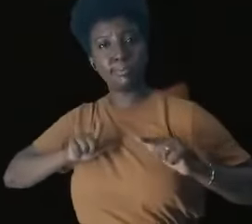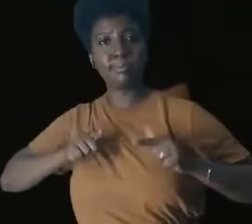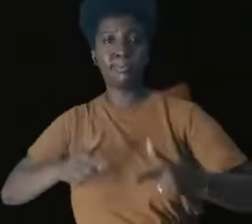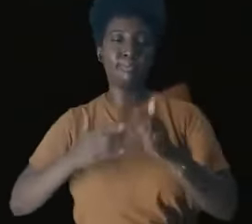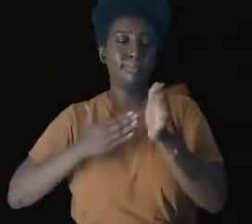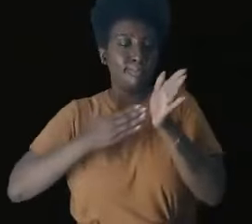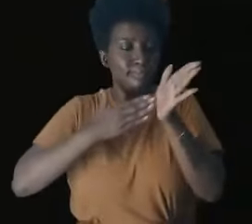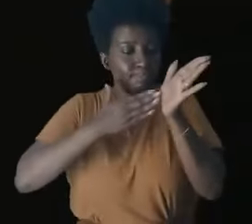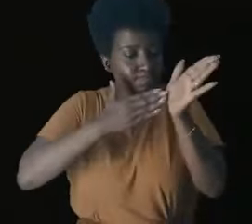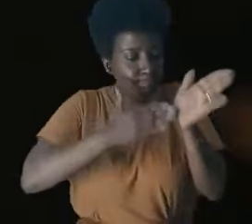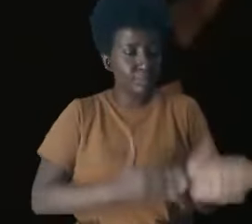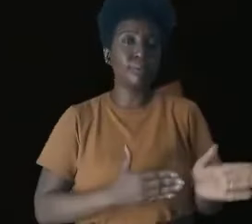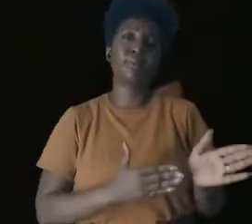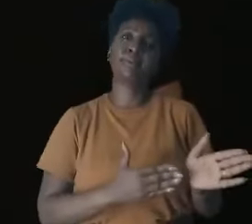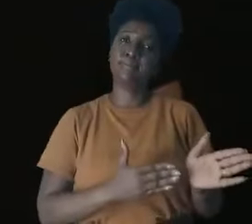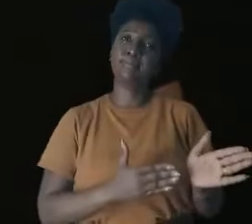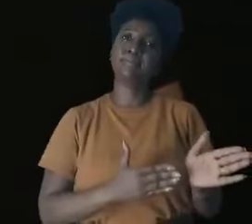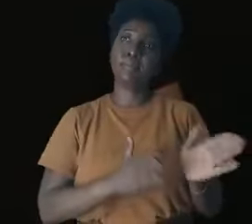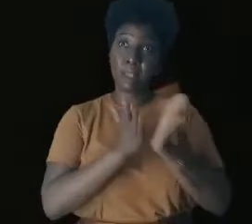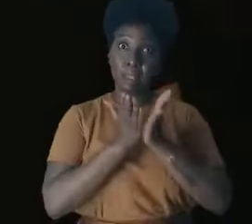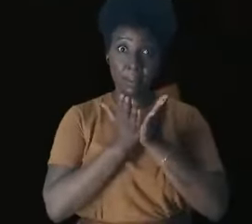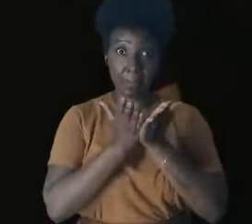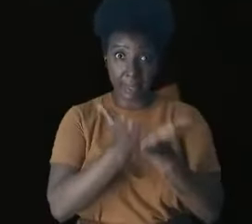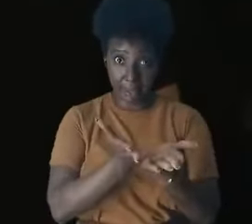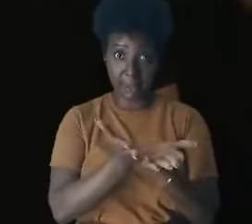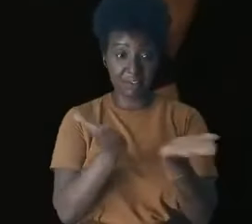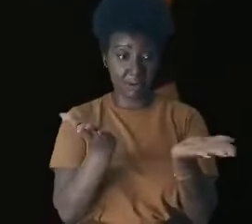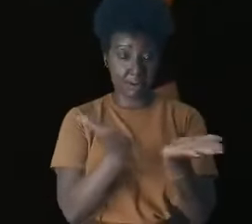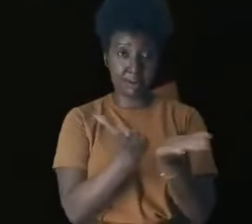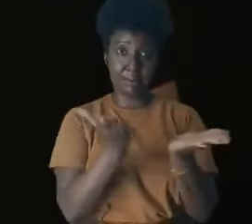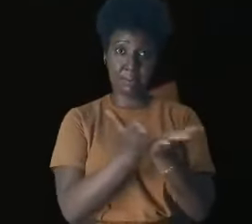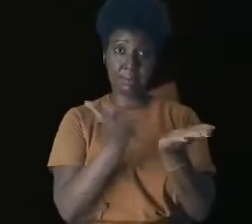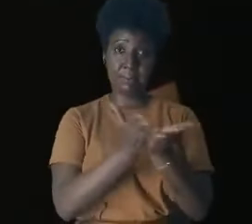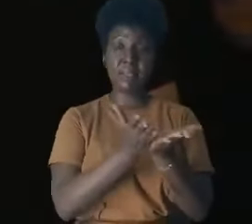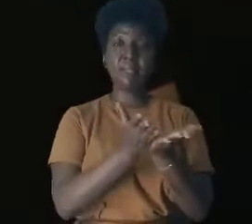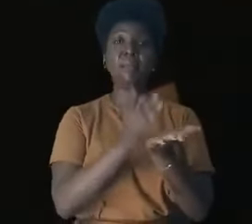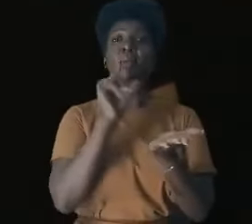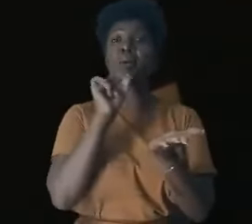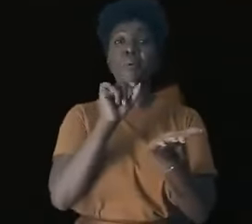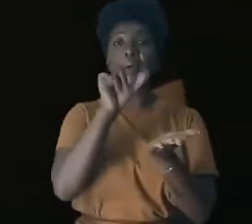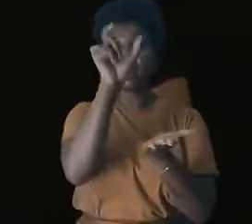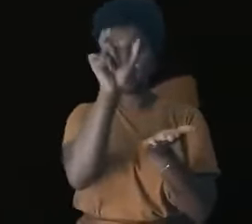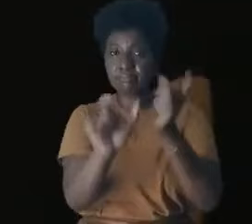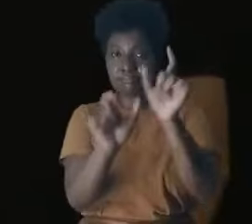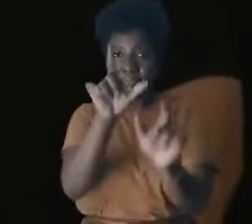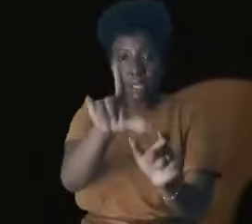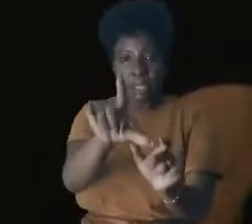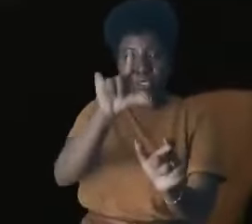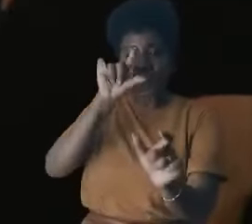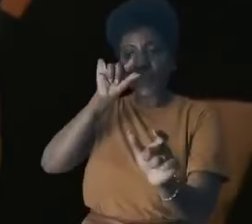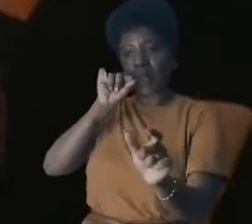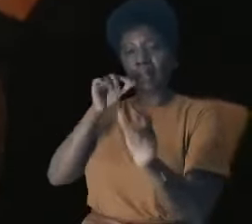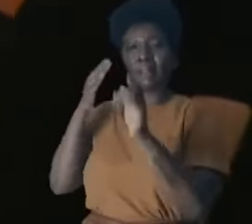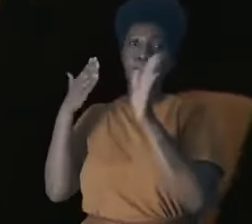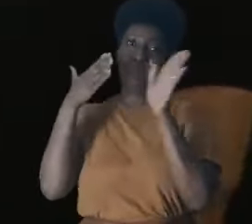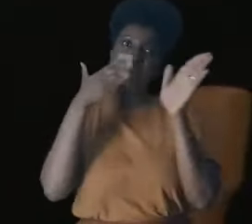fiéis. A palavra de Deus, a Bíblia, chama essas pessoas de eleitos e